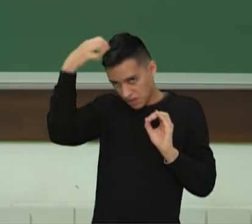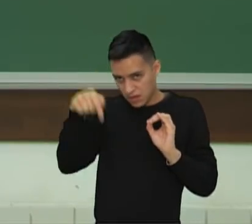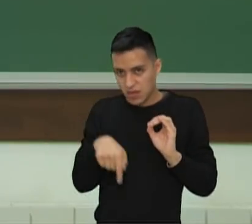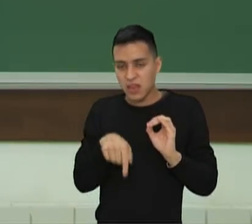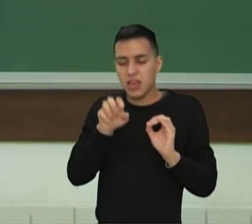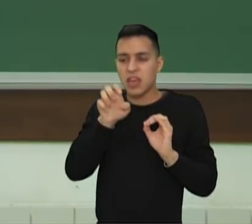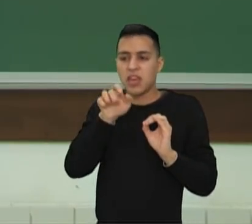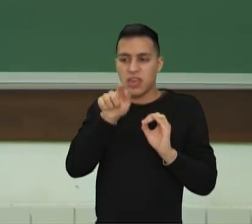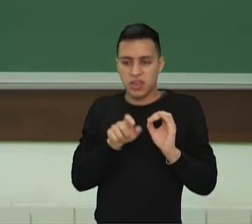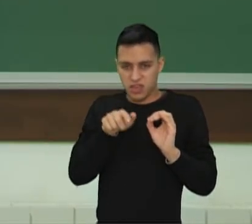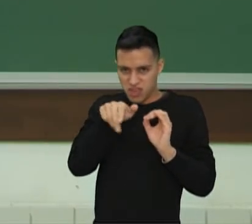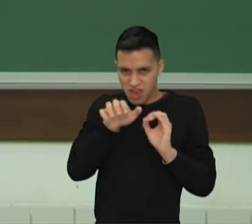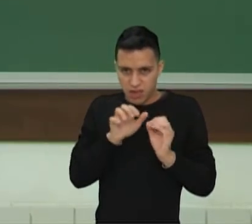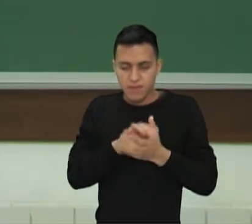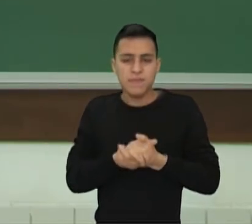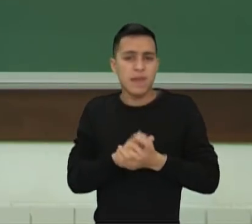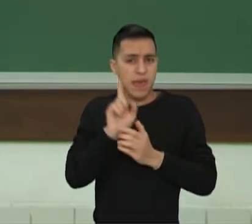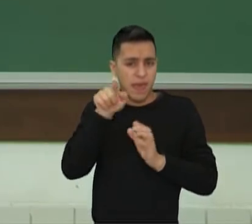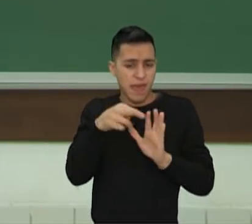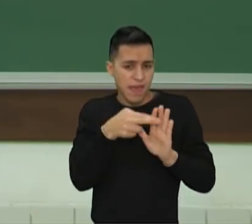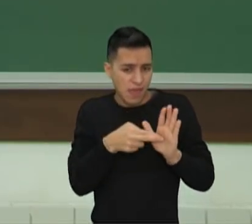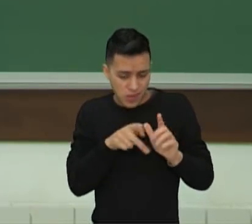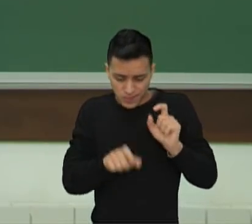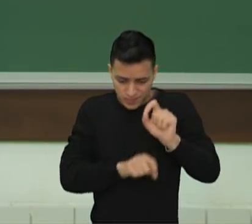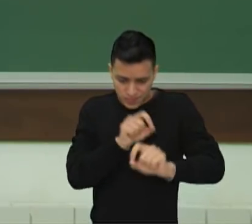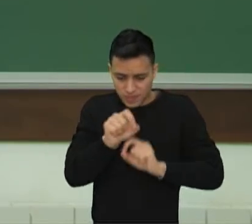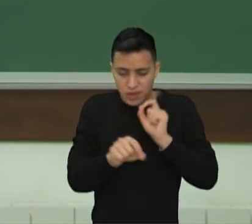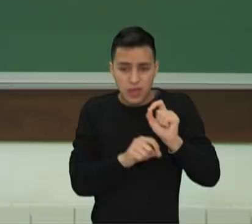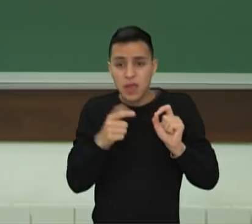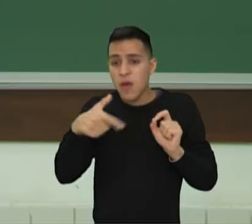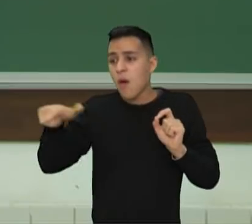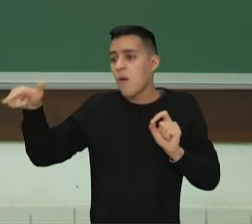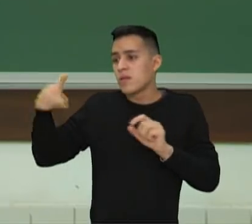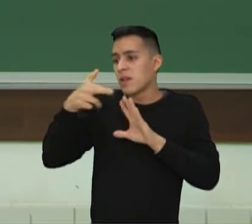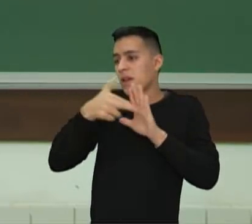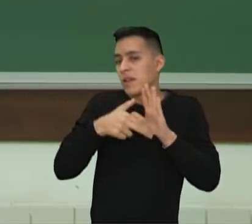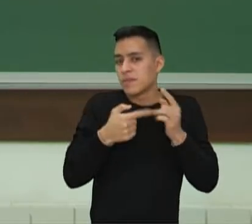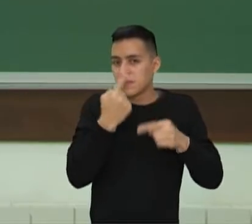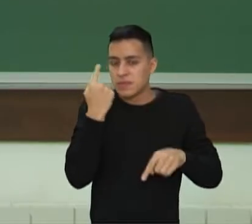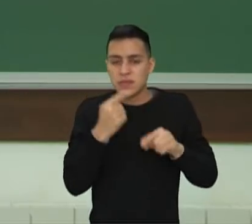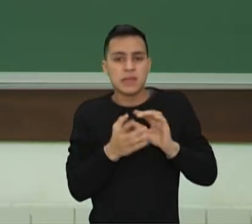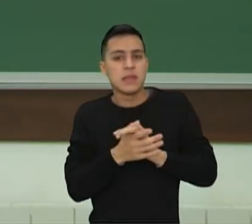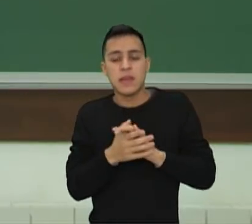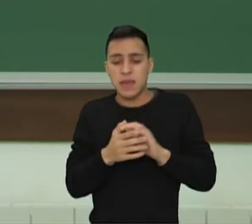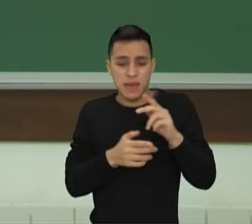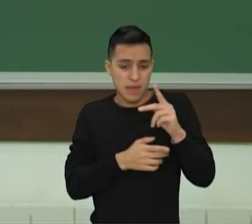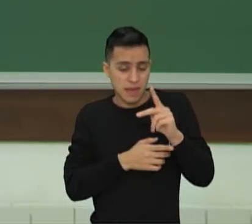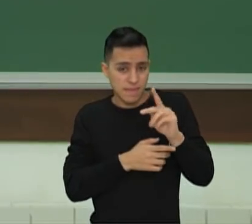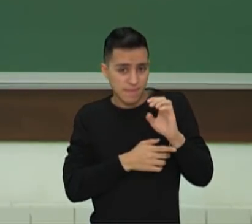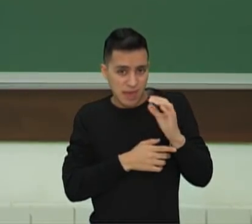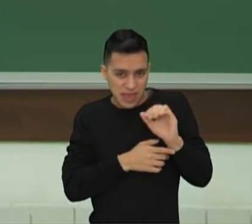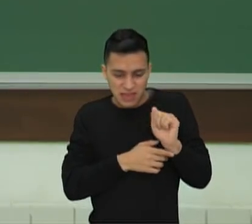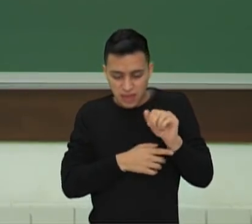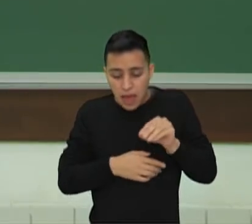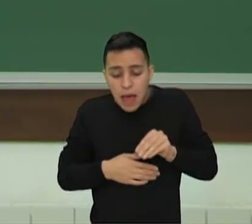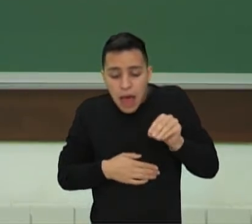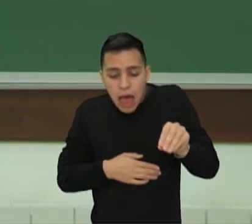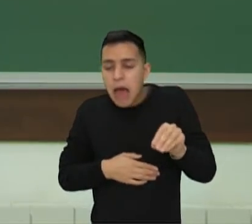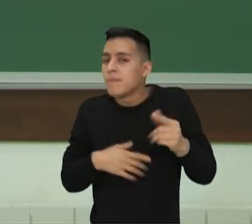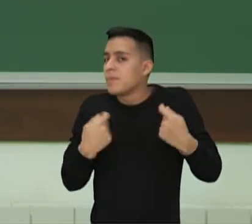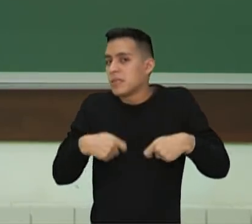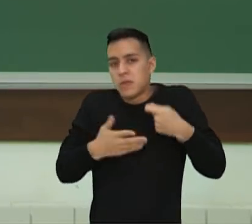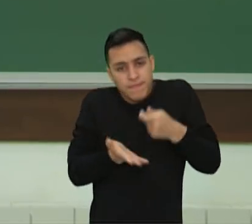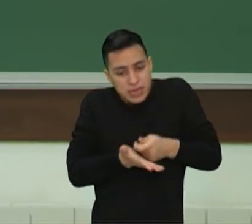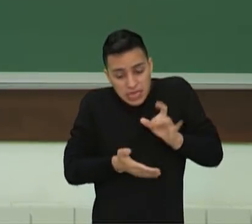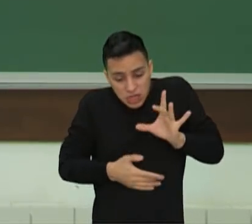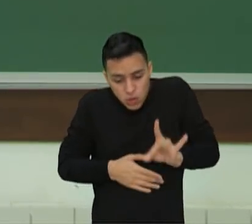Então, essa é uma das regras que leva às outras regras dos lances regulares. Então, peça mexida, peça tocada é peça mexida. Esse